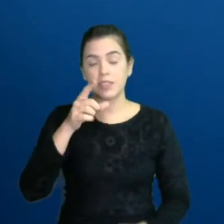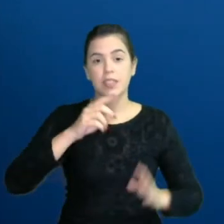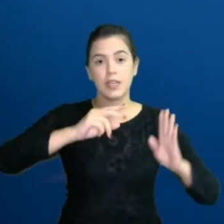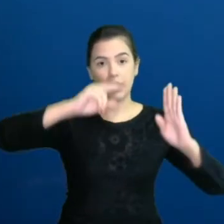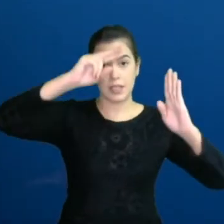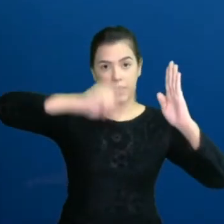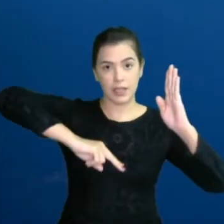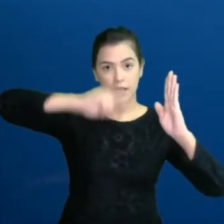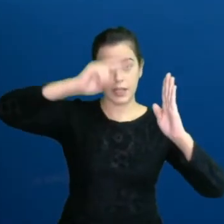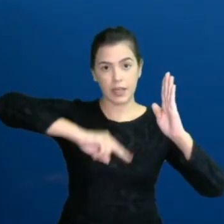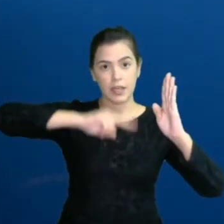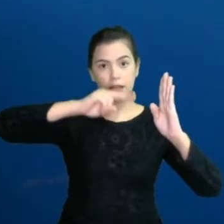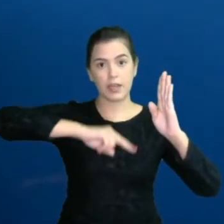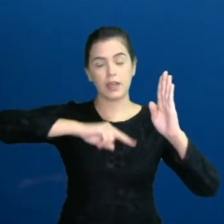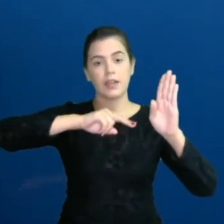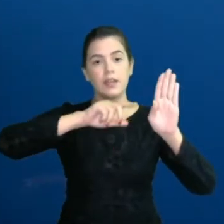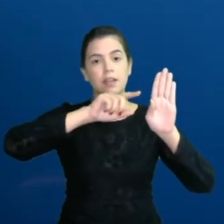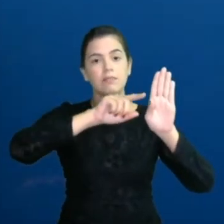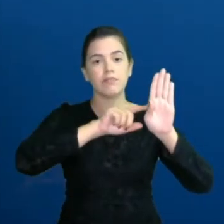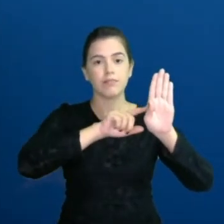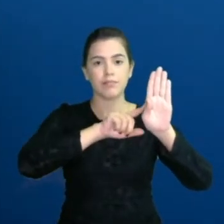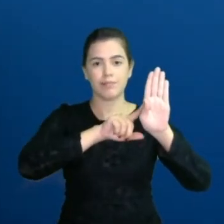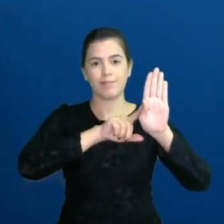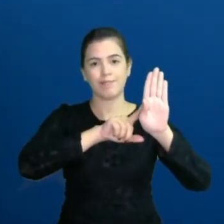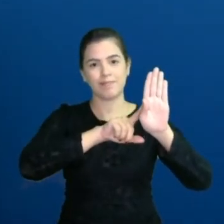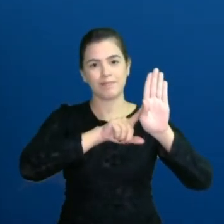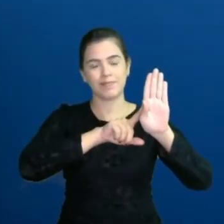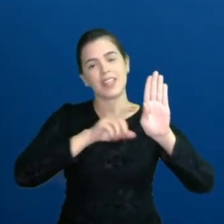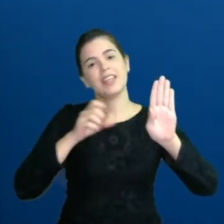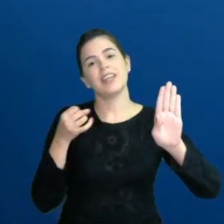lê, quando você passa o dedinho para ler, é o